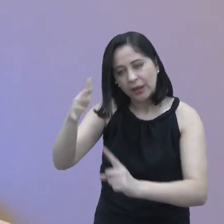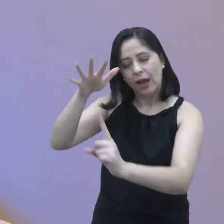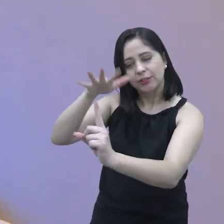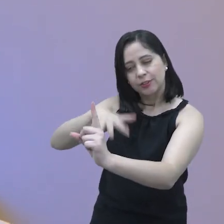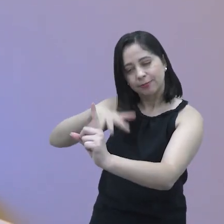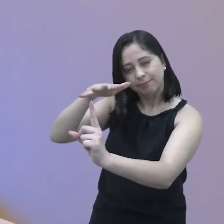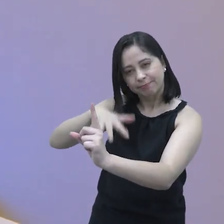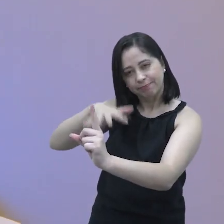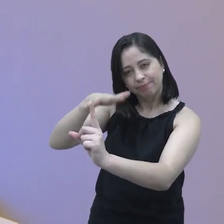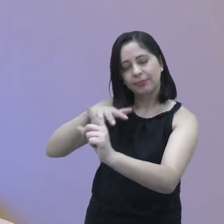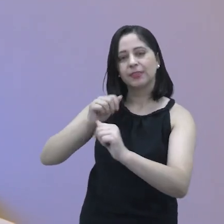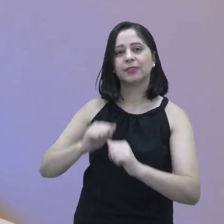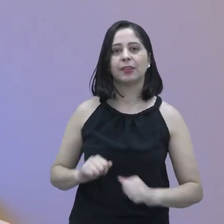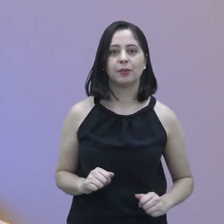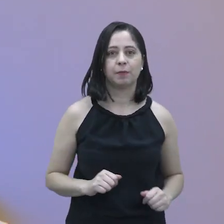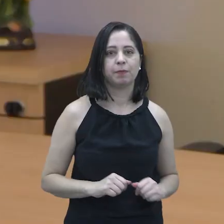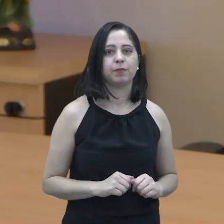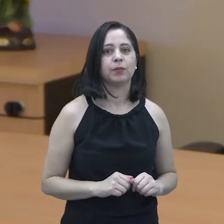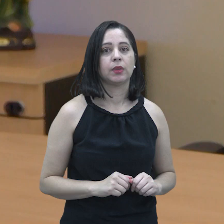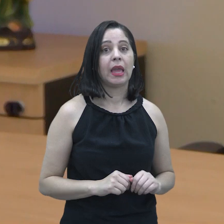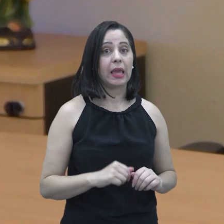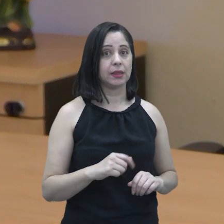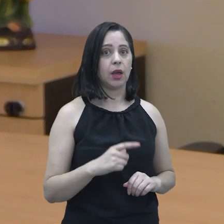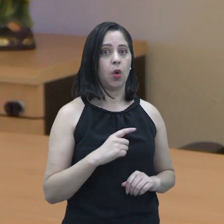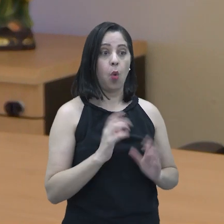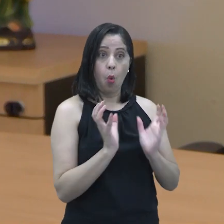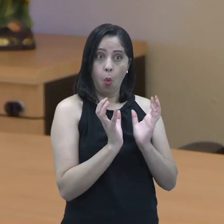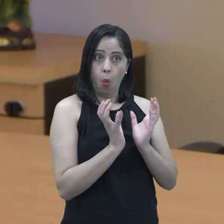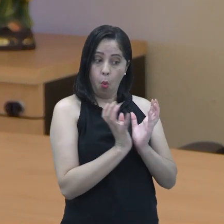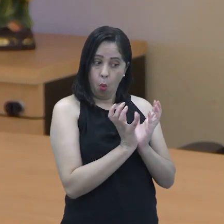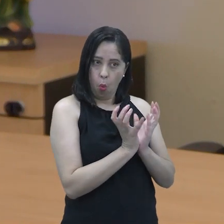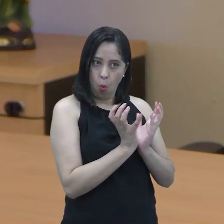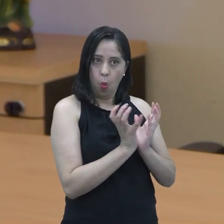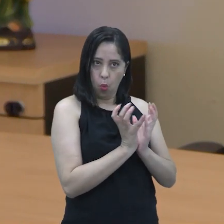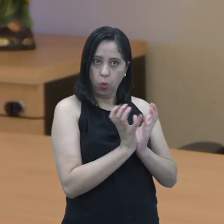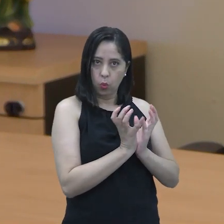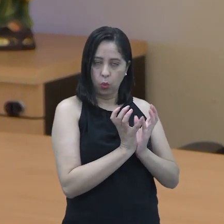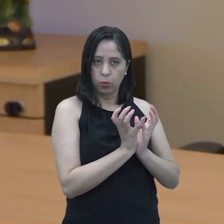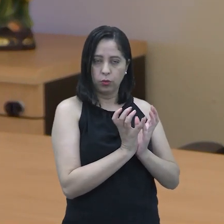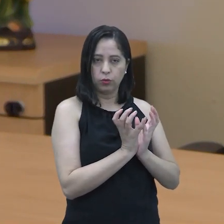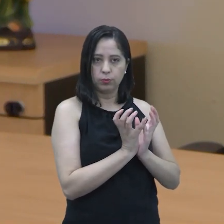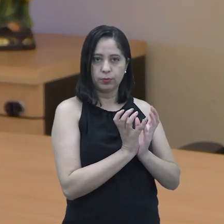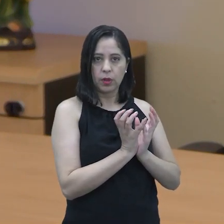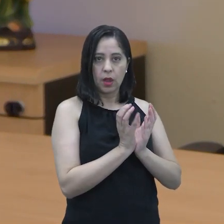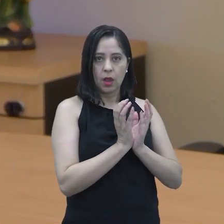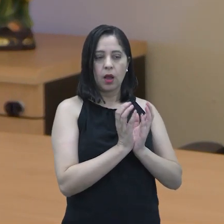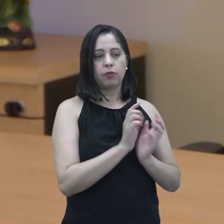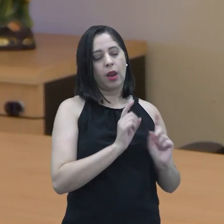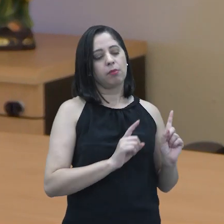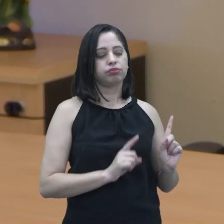Igreja Católica e também para a cidade. Houve um grupo que se apresentou ao bispo da época,